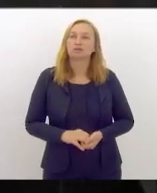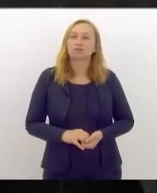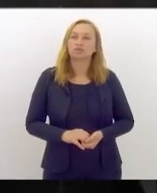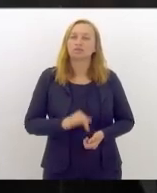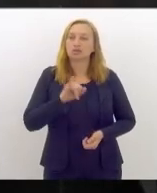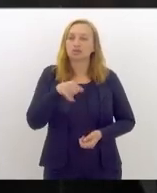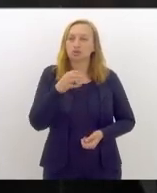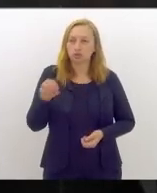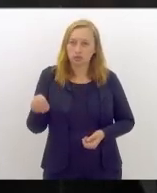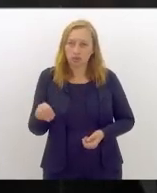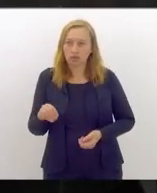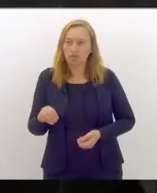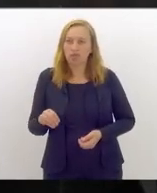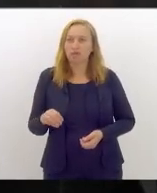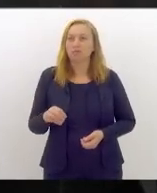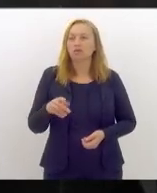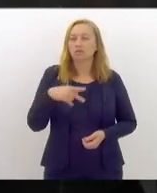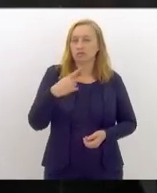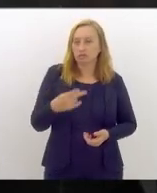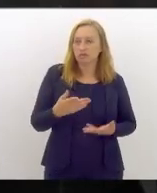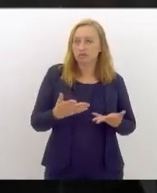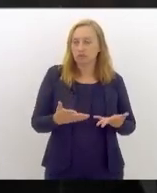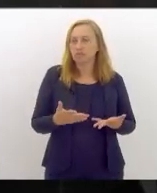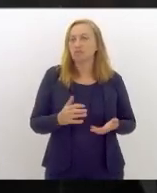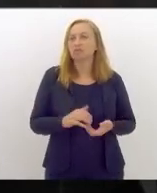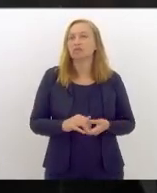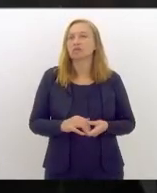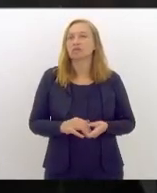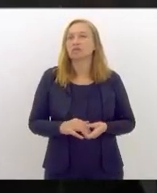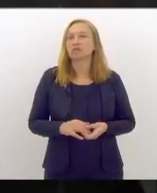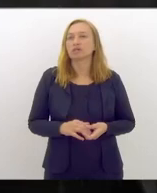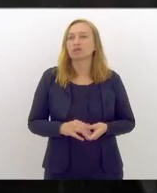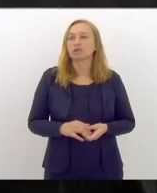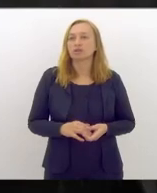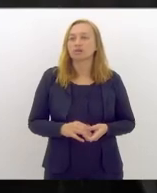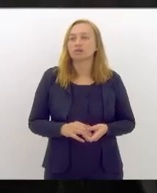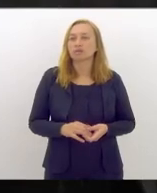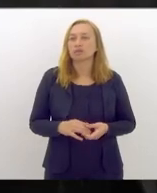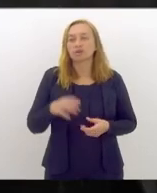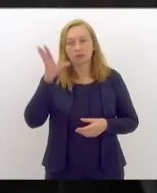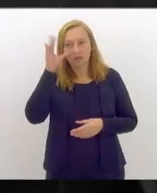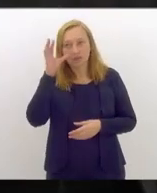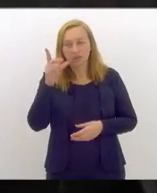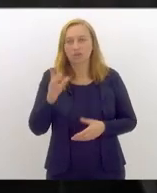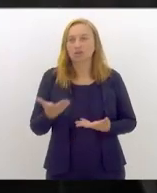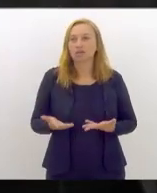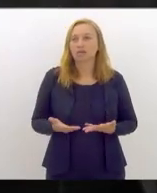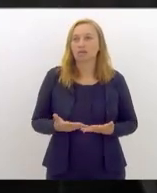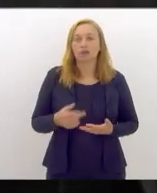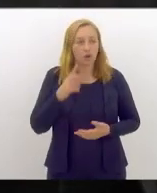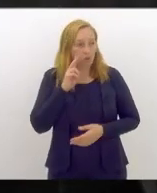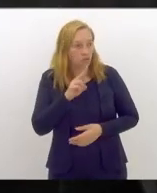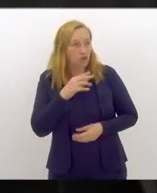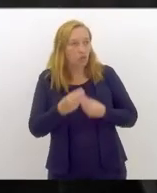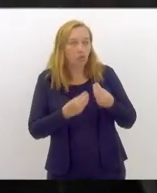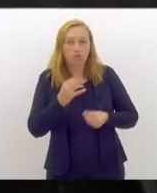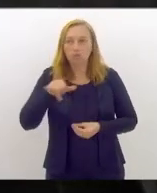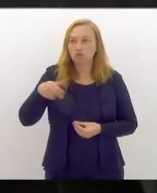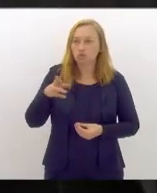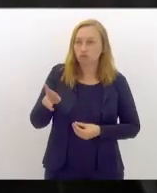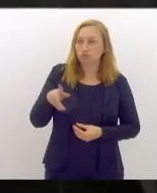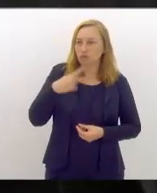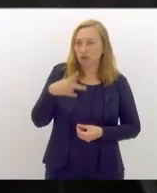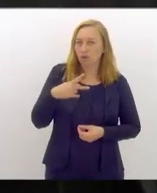João Moreira Sales faz notícia do Guerra particular tal e aí meu interesse por isso aí eu via como Júnior citou essa